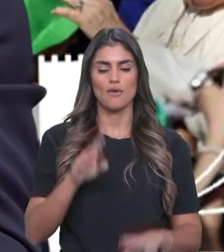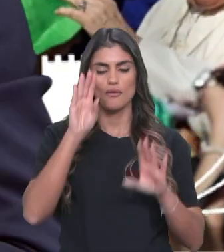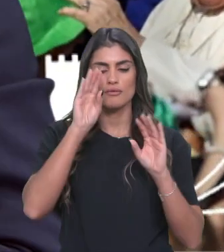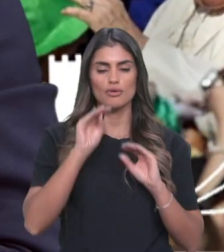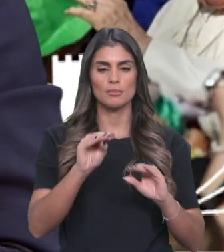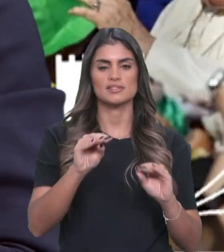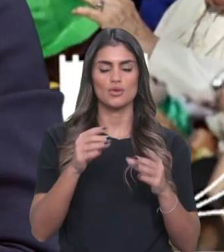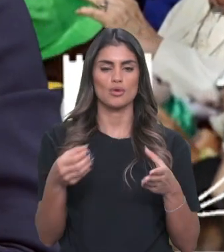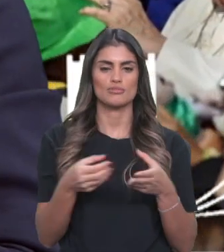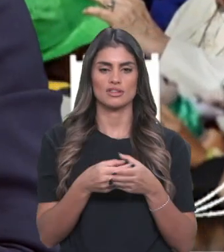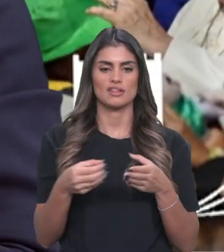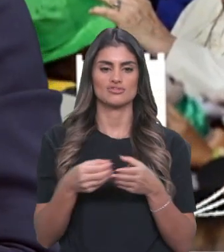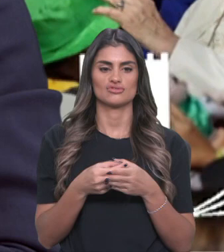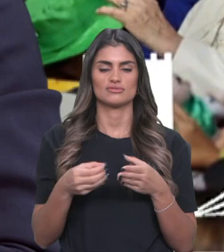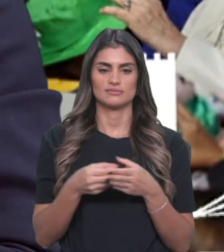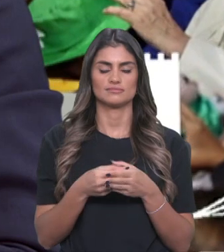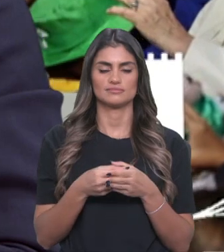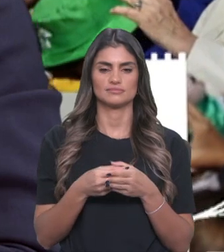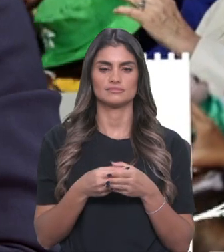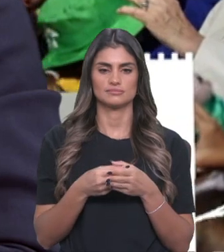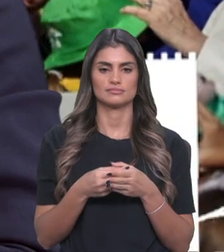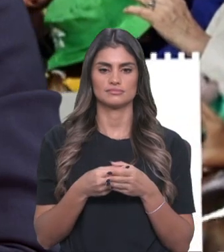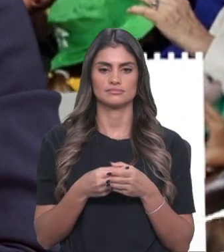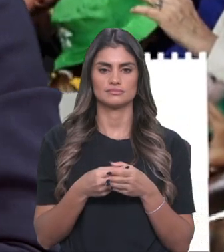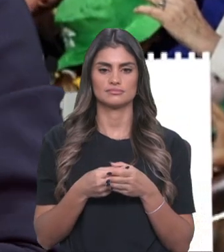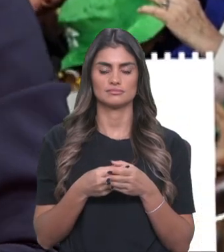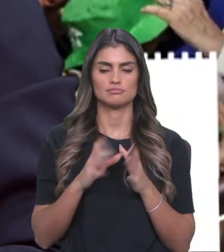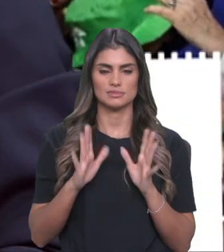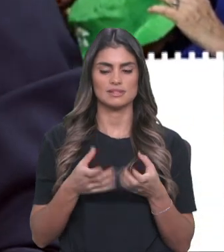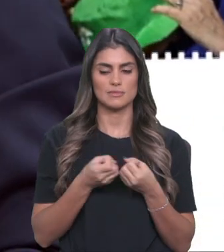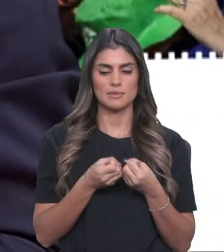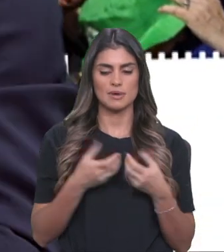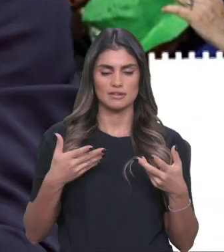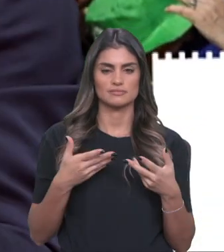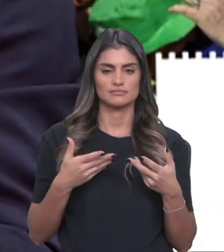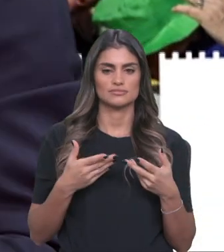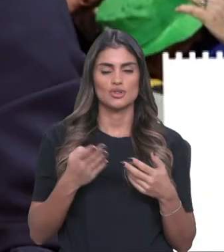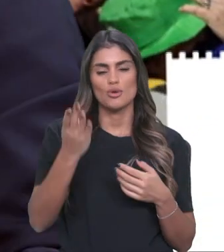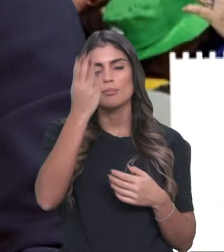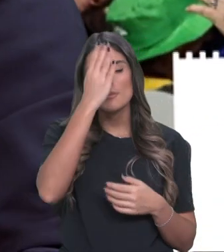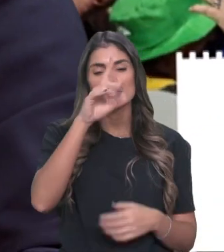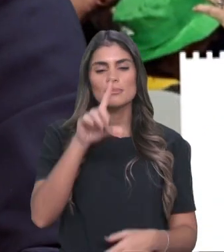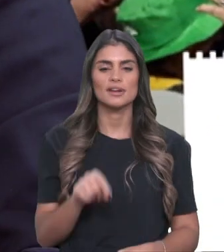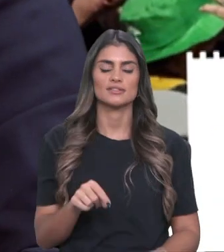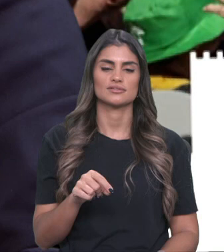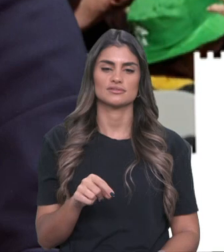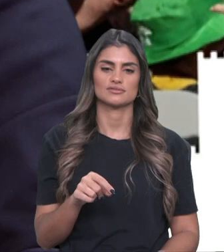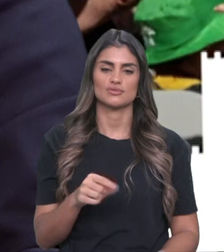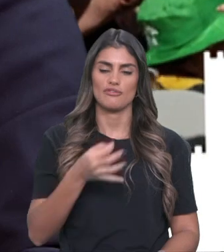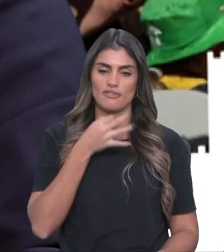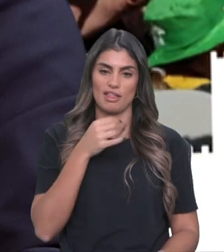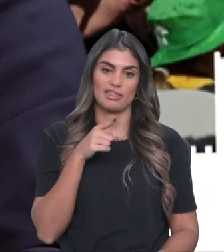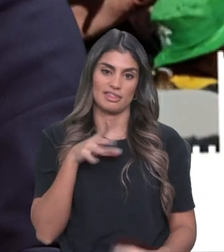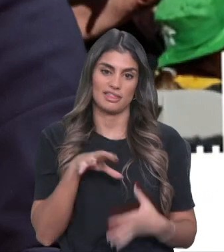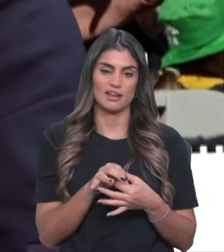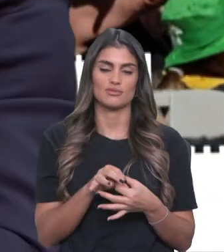formação que nas comunidades cristãs se tem que incrementar cada vez mais. E o Papa Francisco também nos apela a isso, na formação